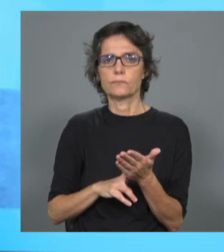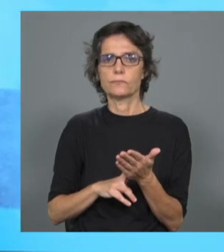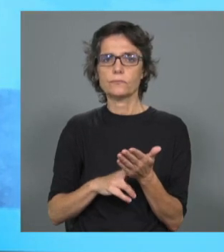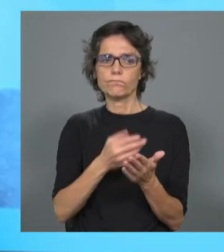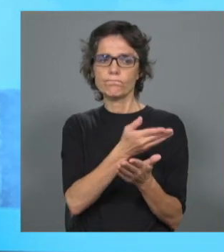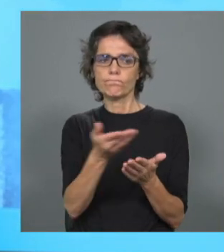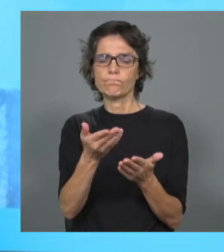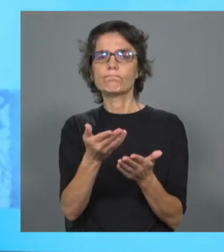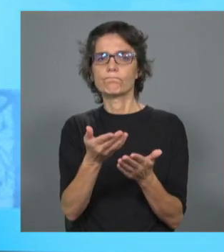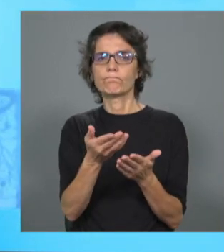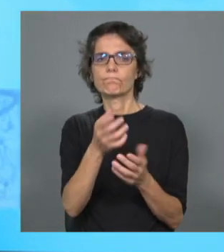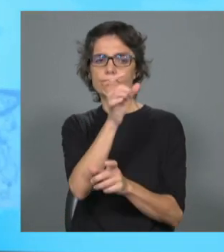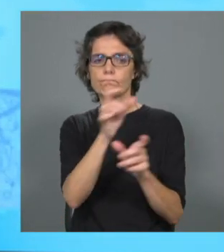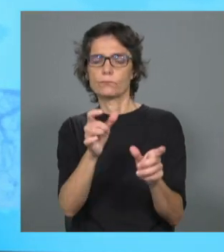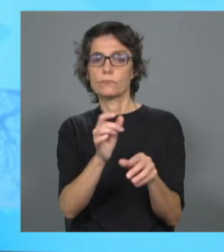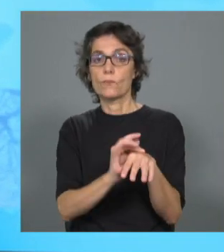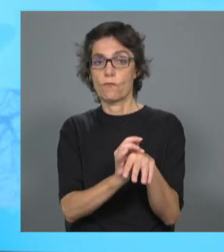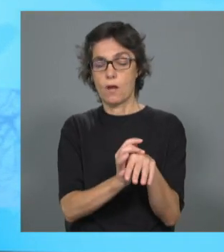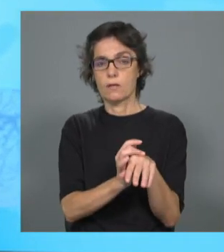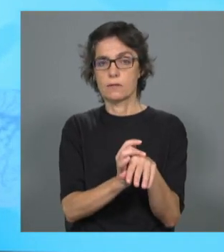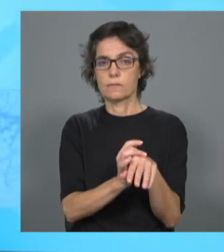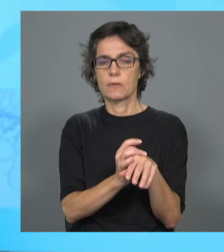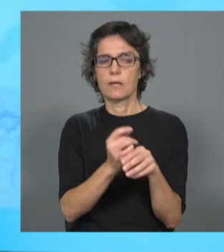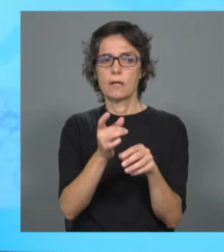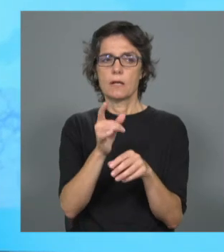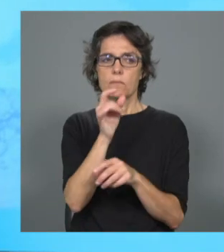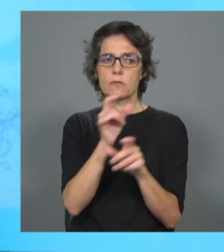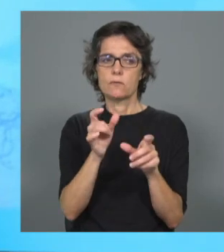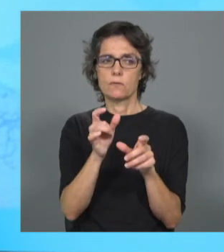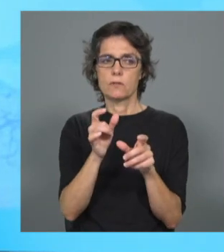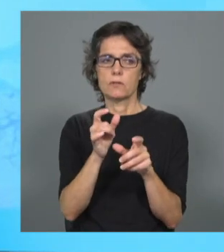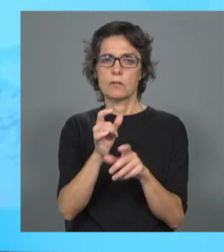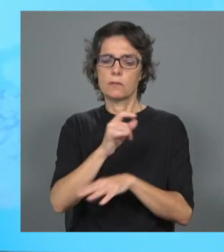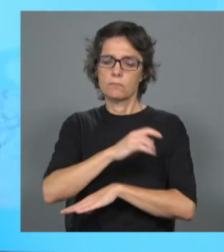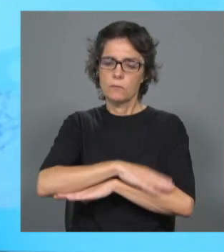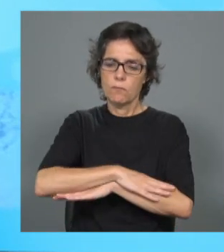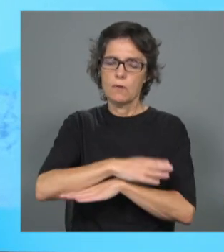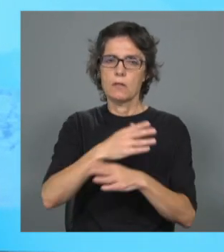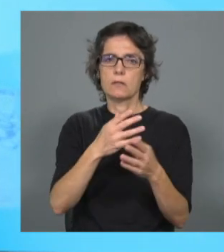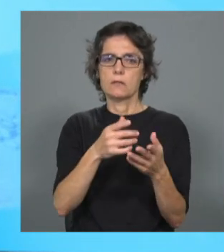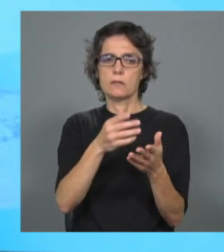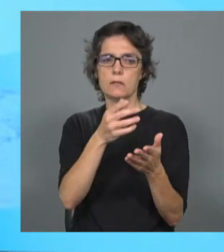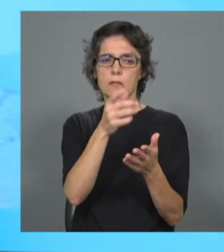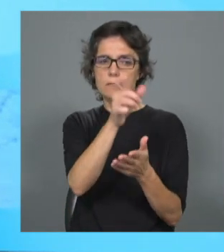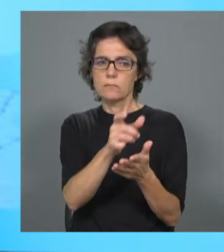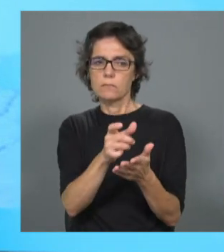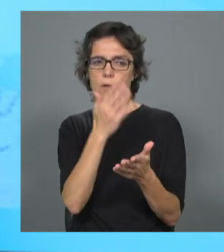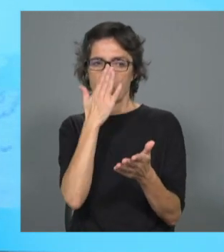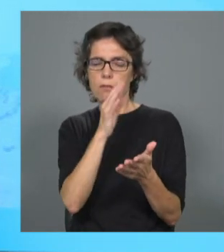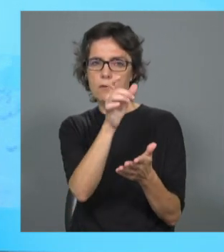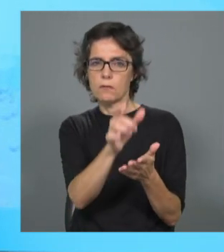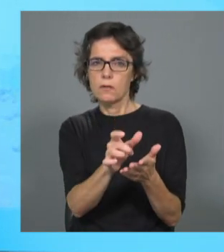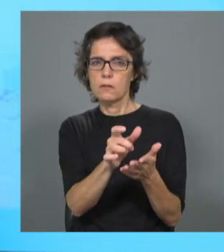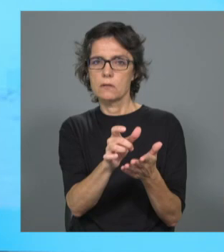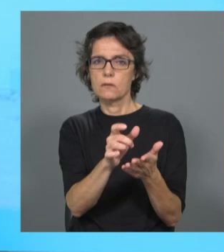mais frágeis, não é? E a humildade também. Uma denúncia também das atitudes